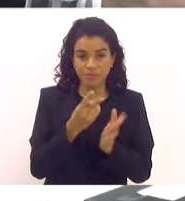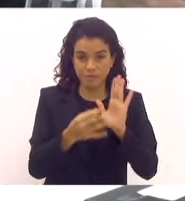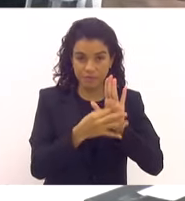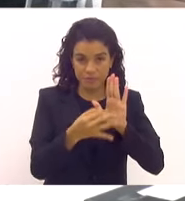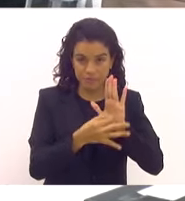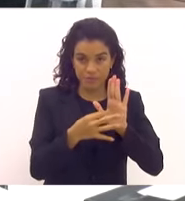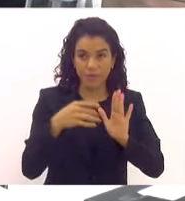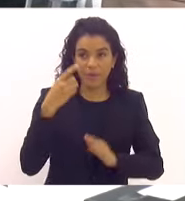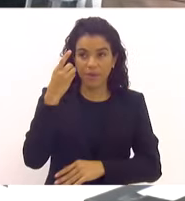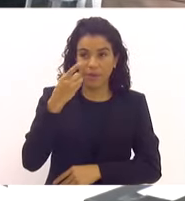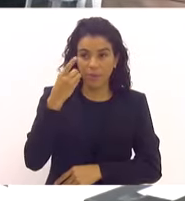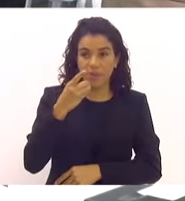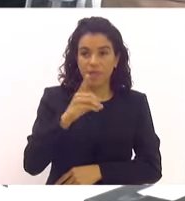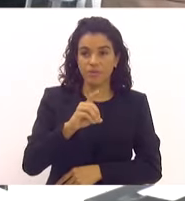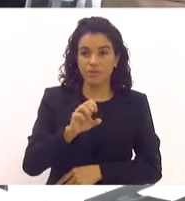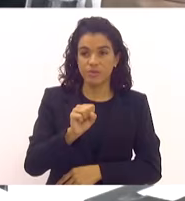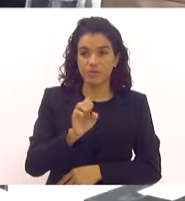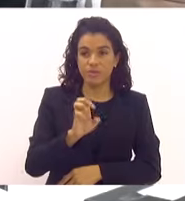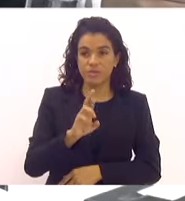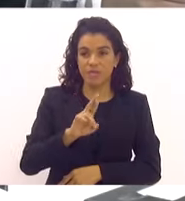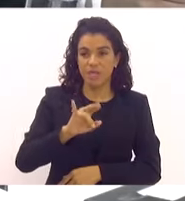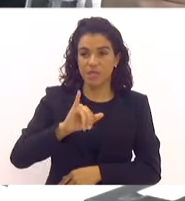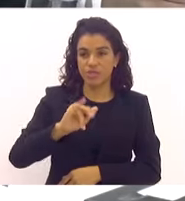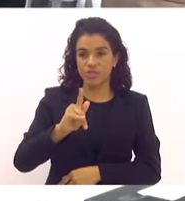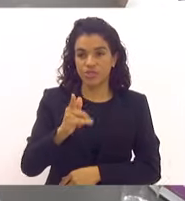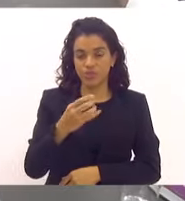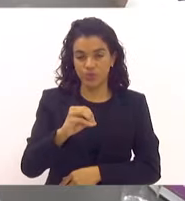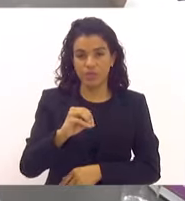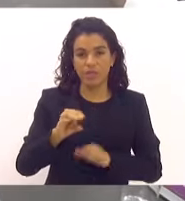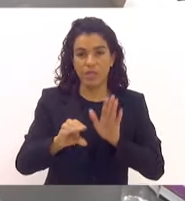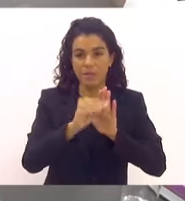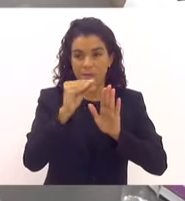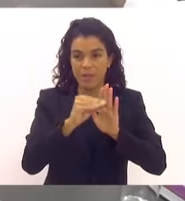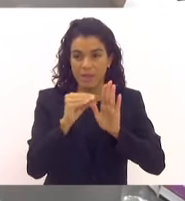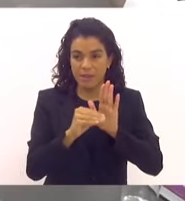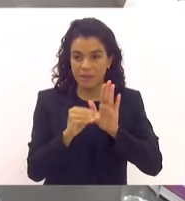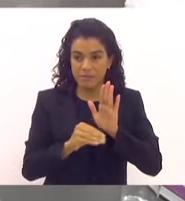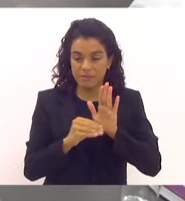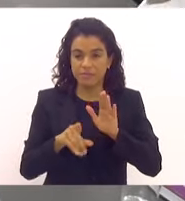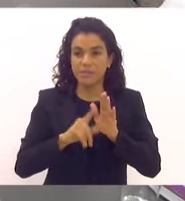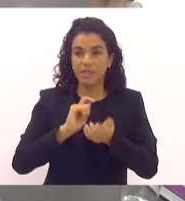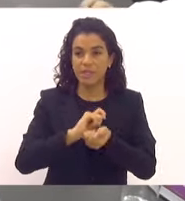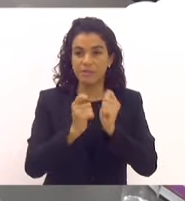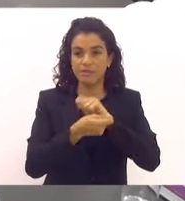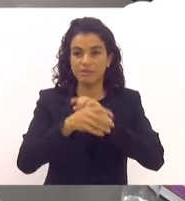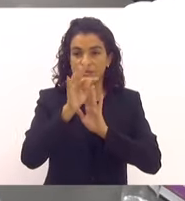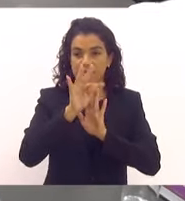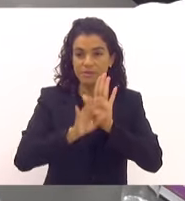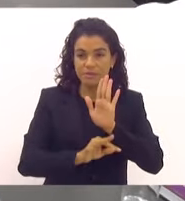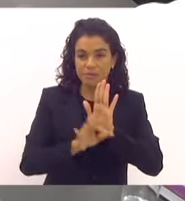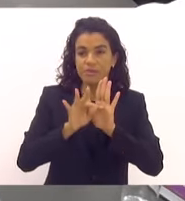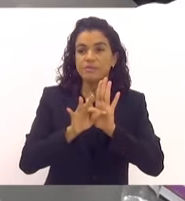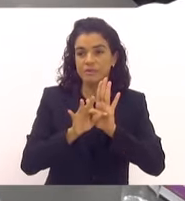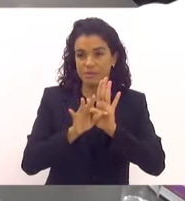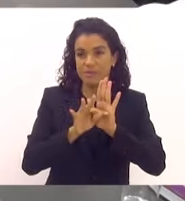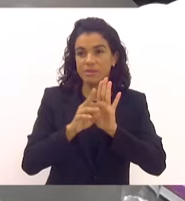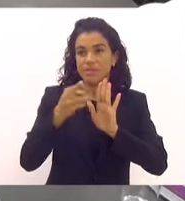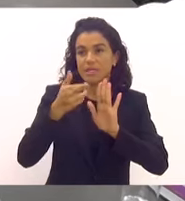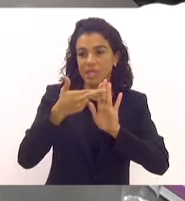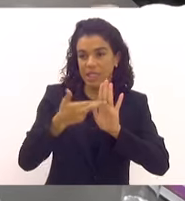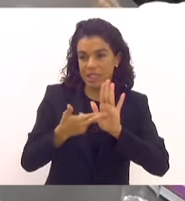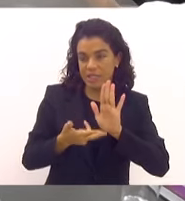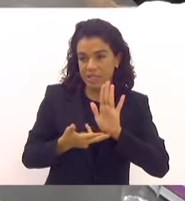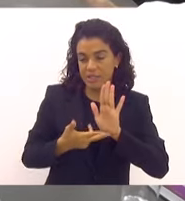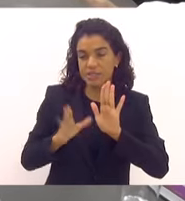doutor Serginho constitucionalidade com emendas, e adapta o texto com a sugestão do deputado Mink, apontando, sem invadir